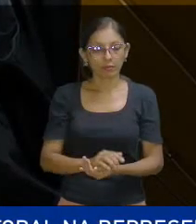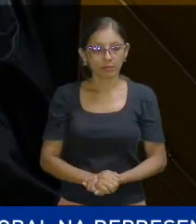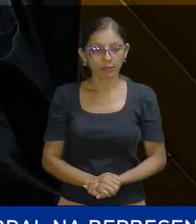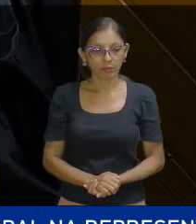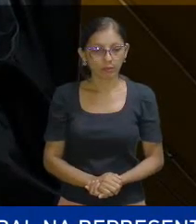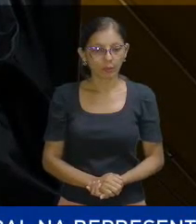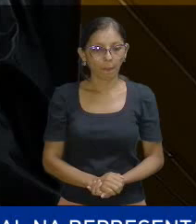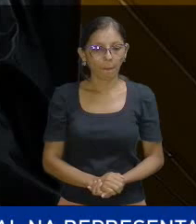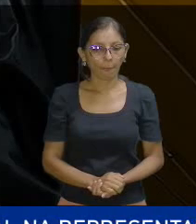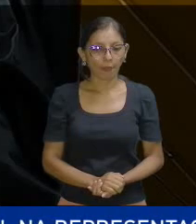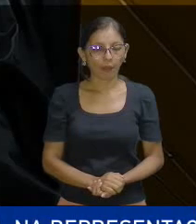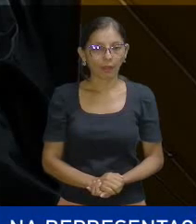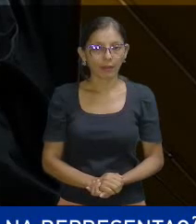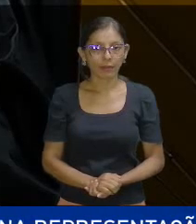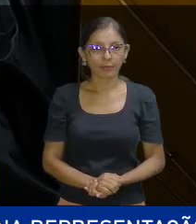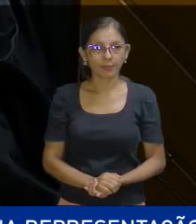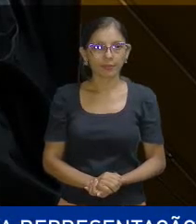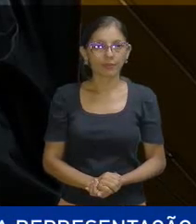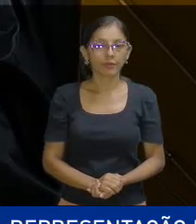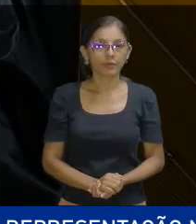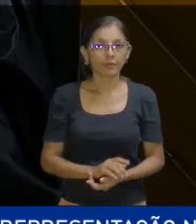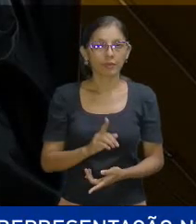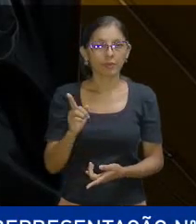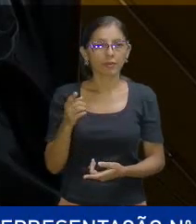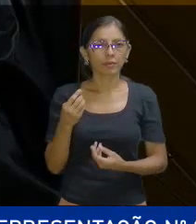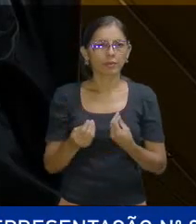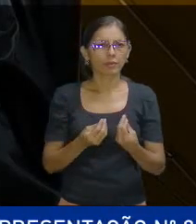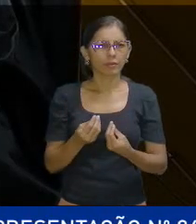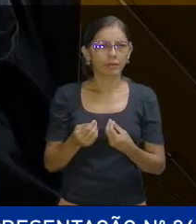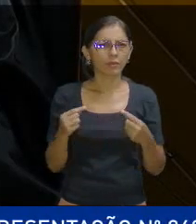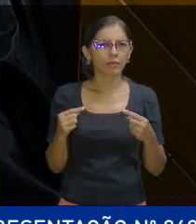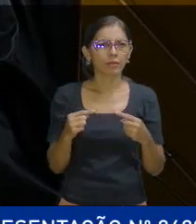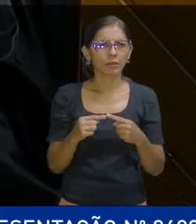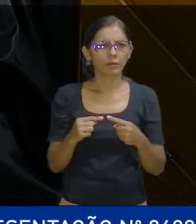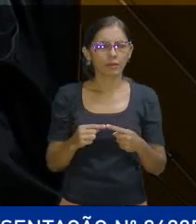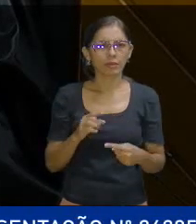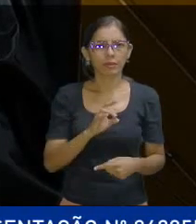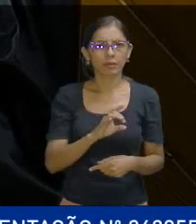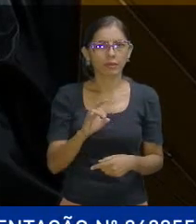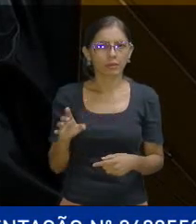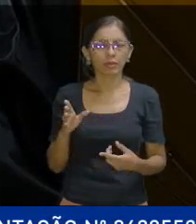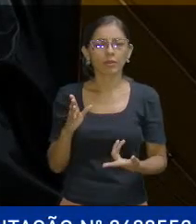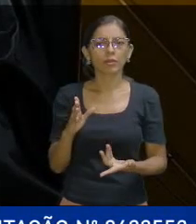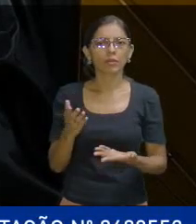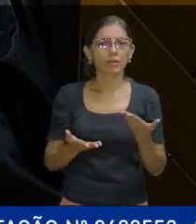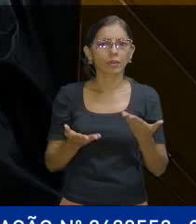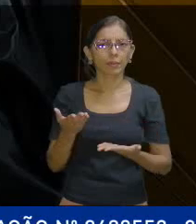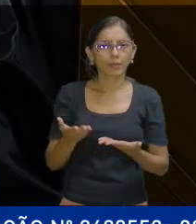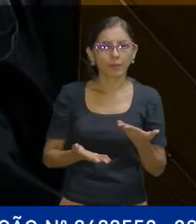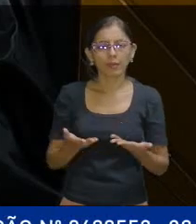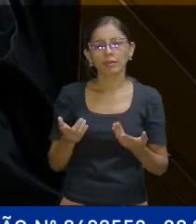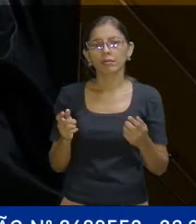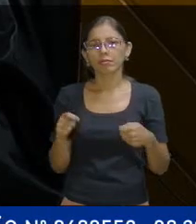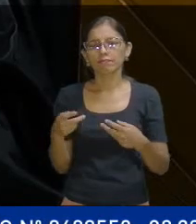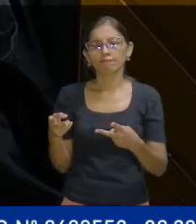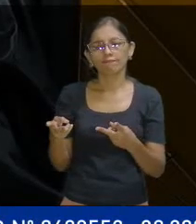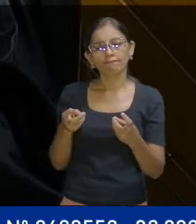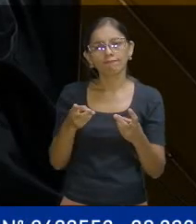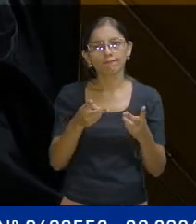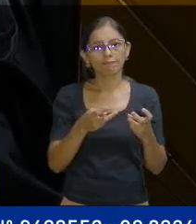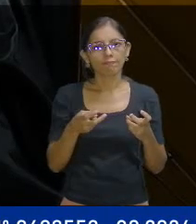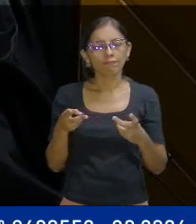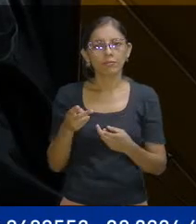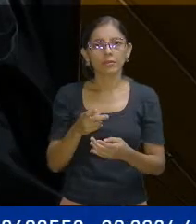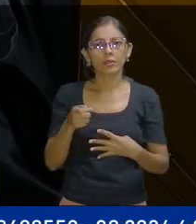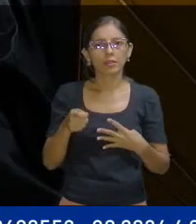decisão embargada contrariou seus próprios fundamentos, aplicar critérios de proporcionalidade, sem observar a